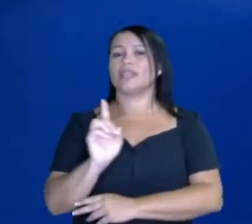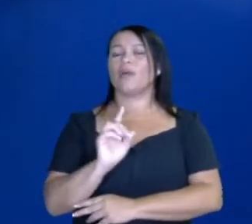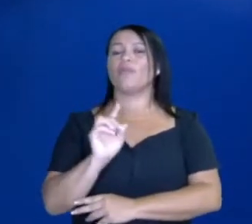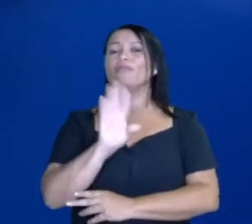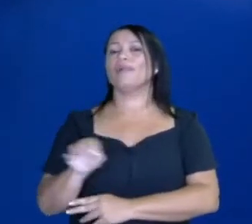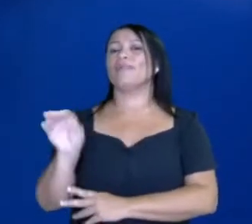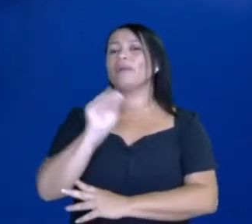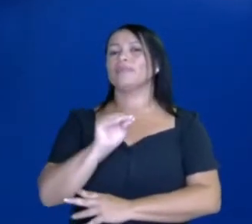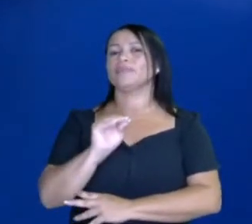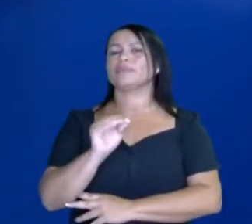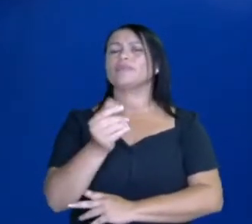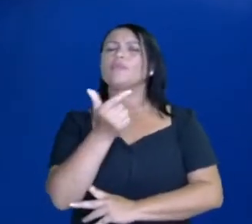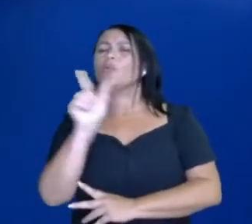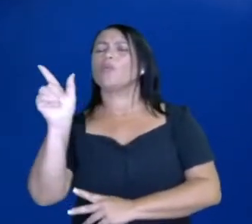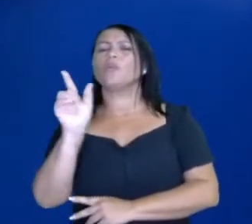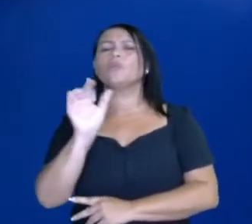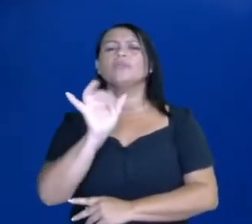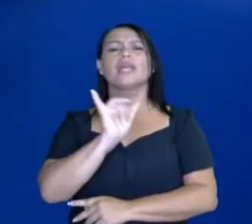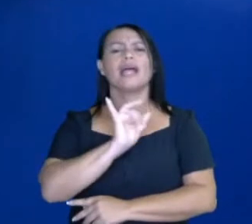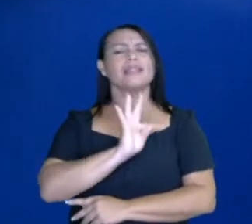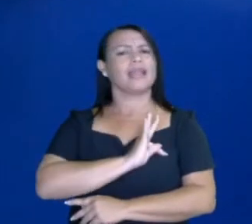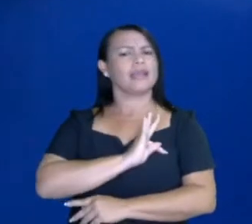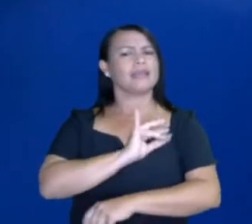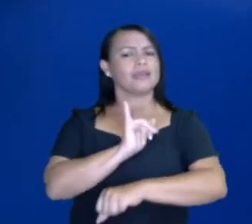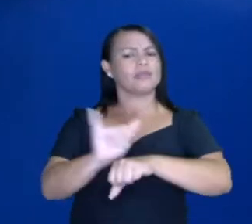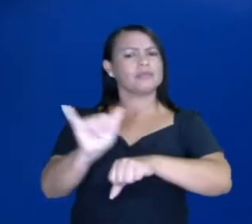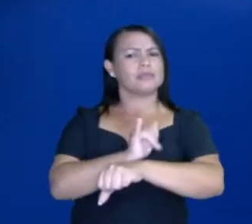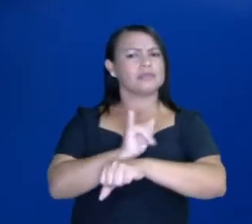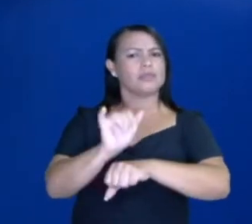Outra técnica utilizada também